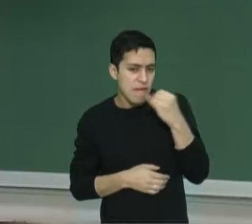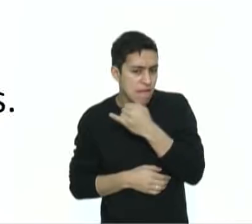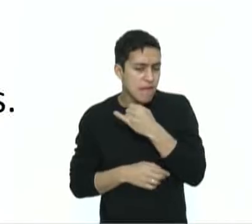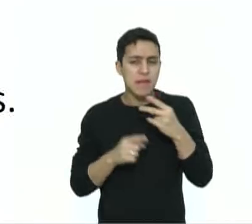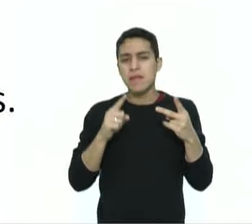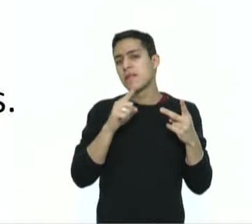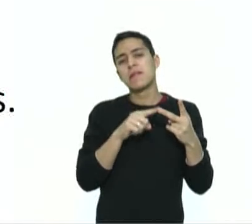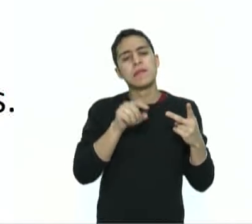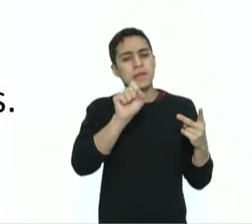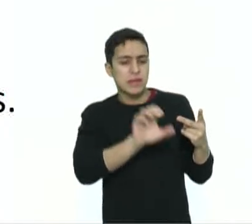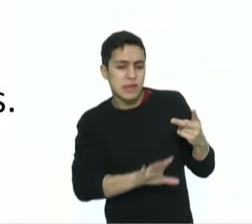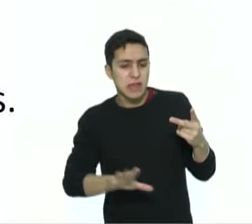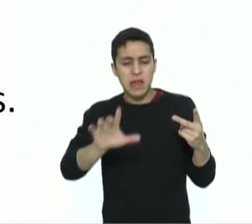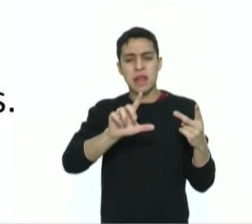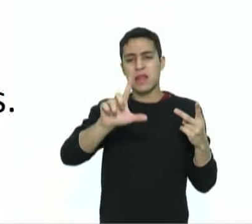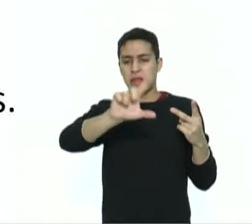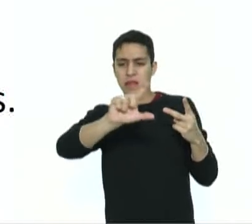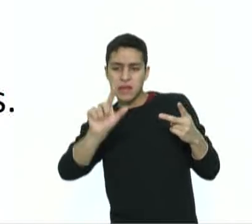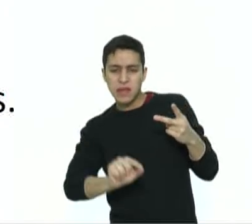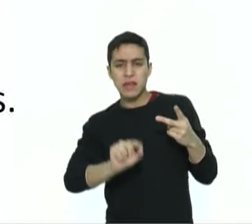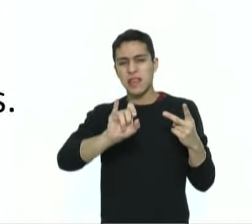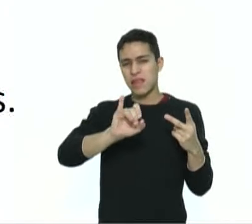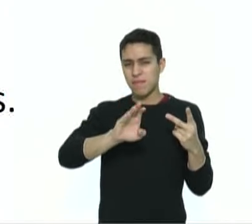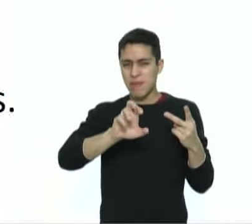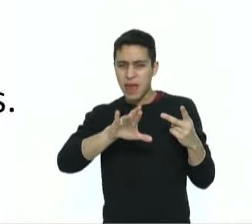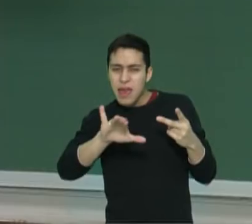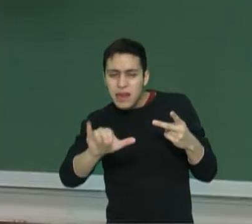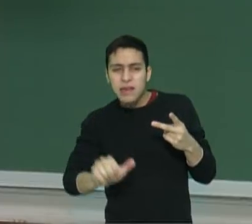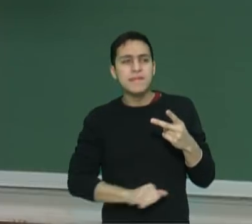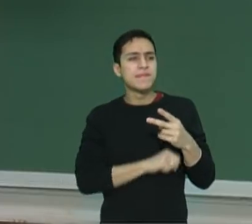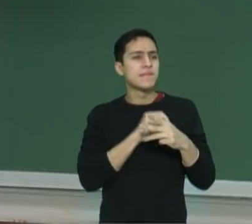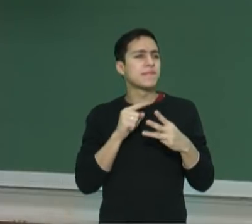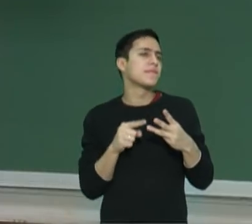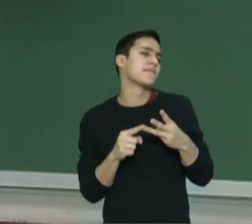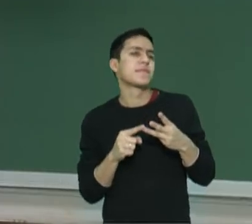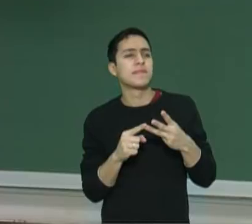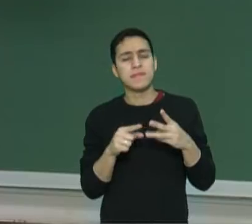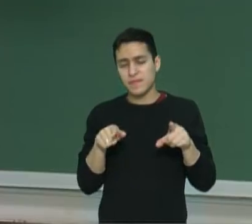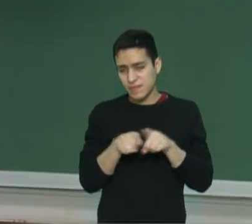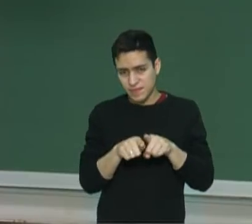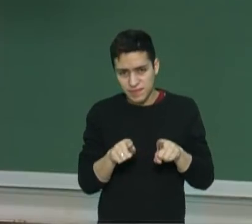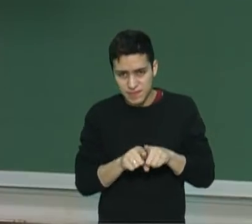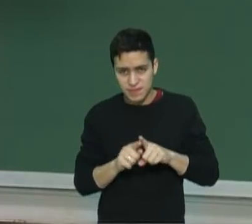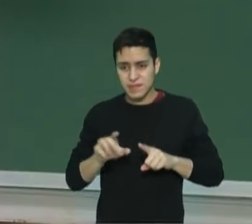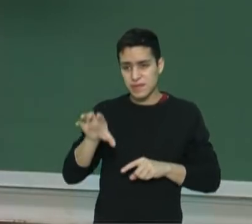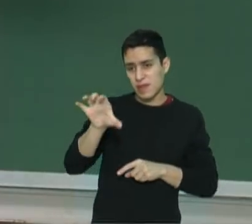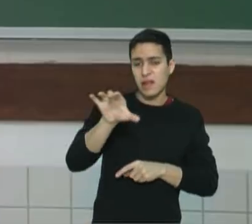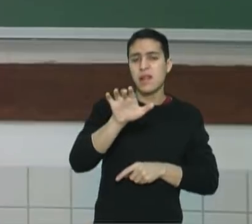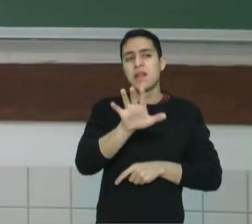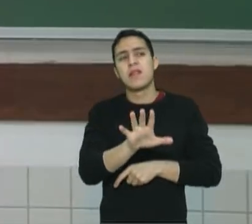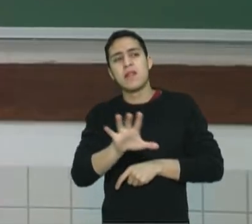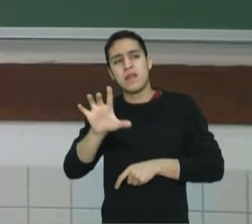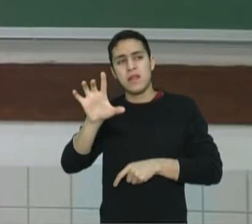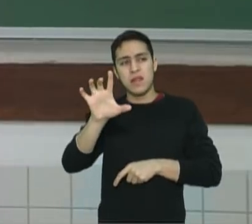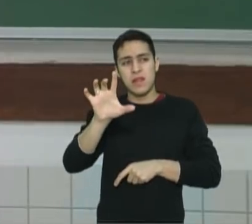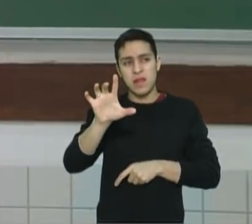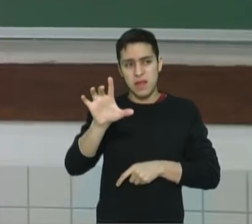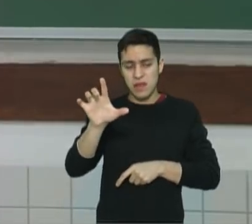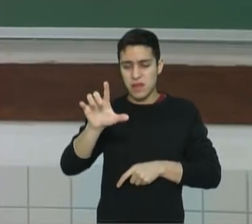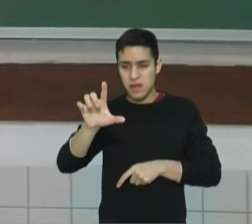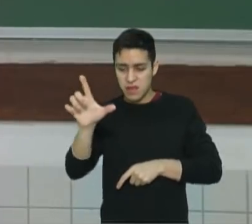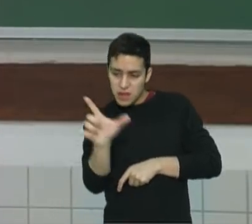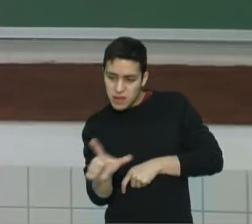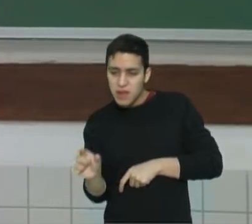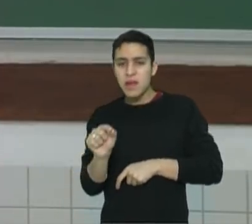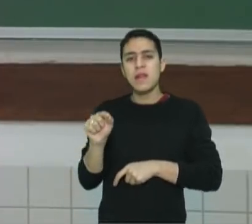ter a região da Península Ibérica, nós vamos ter aqui a região da Península onde estamos